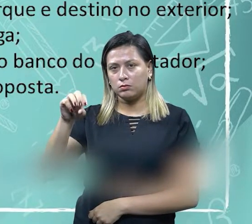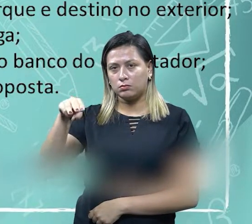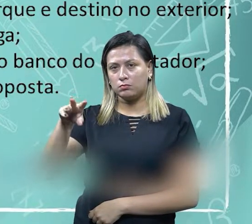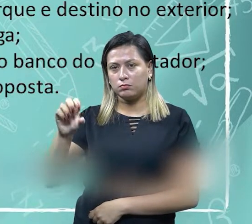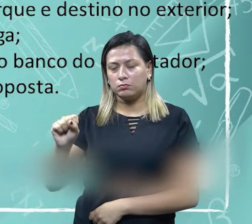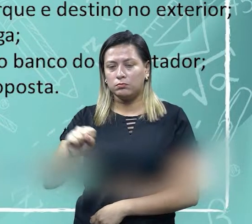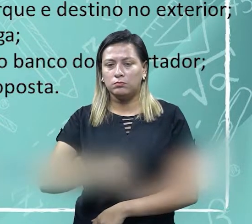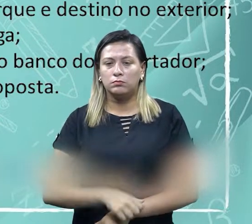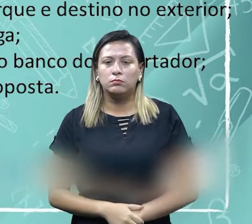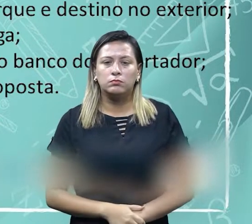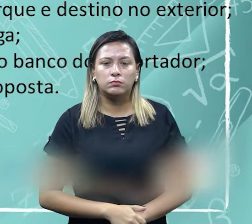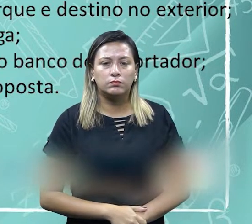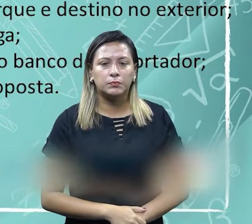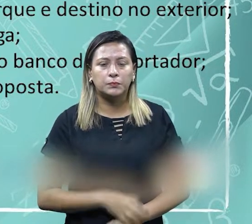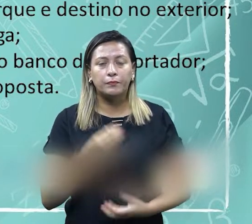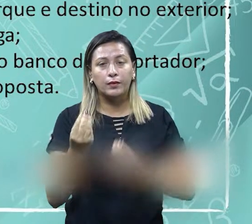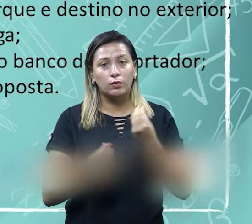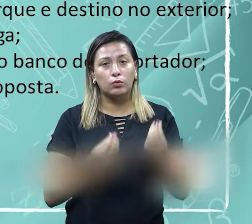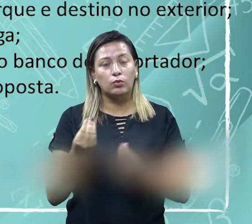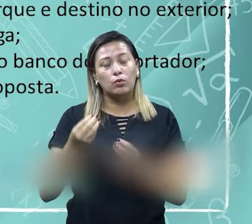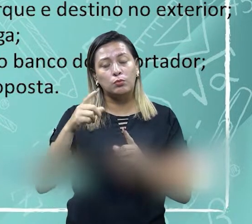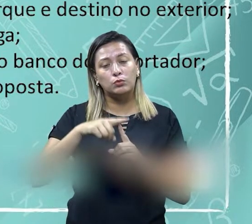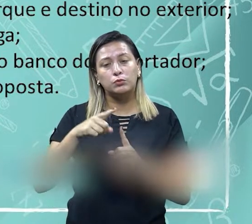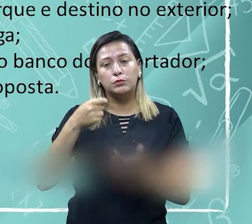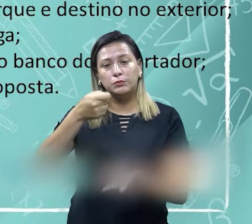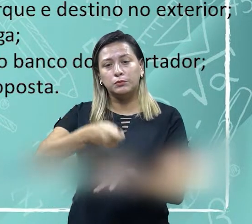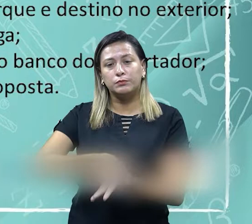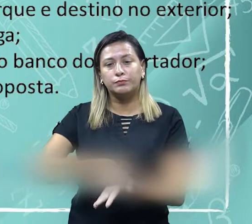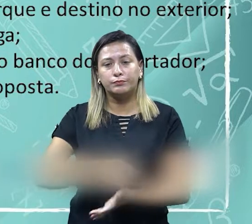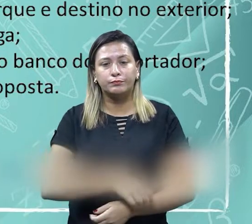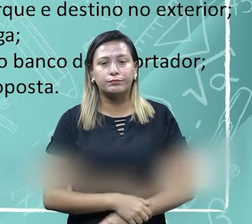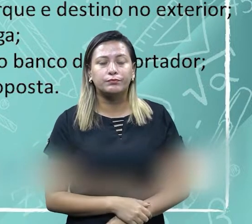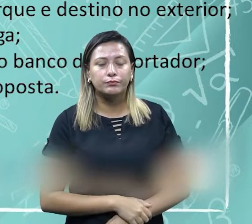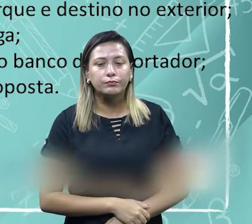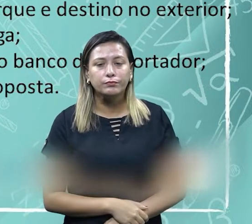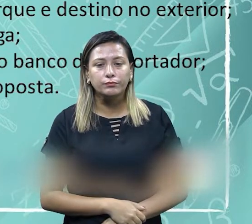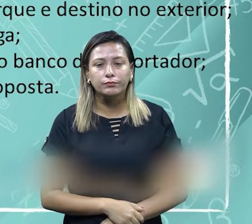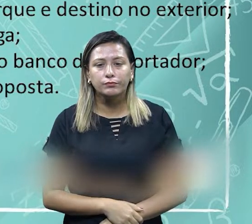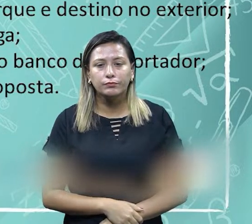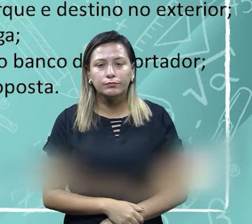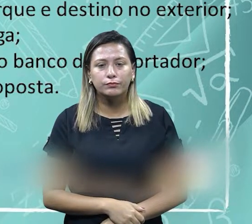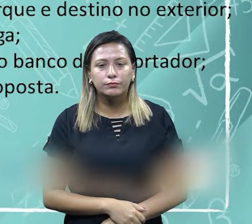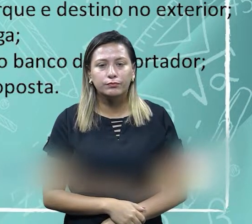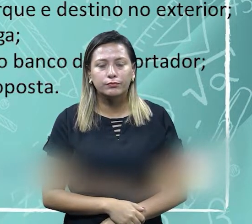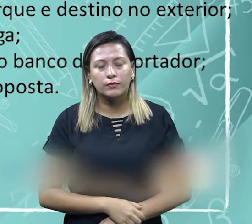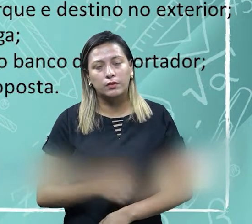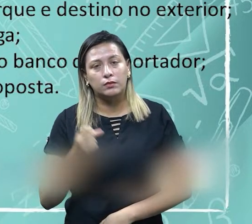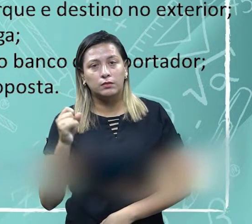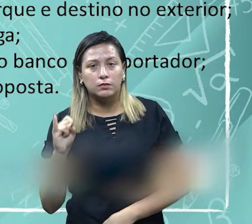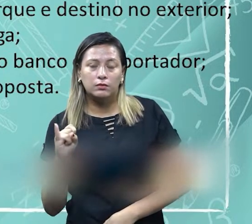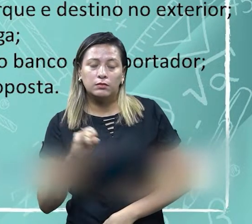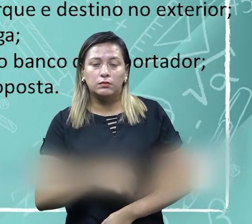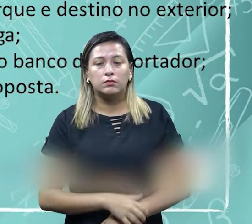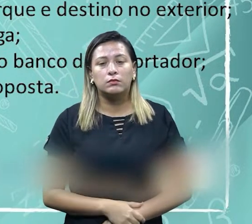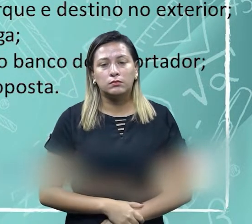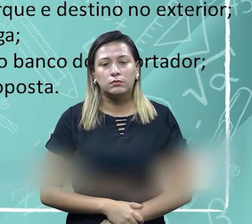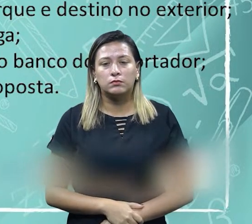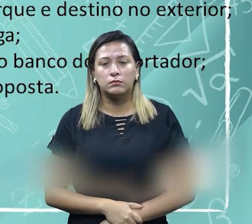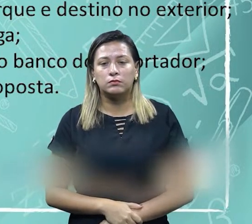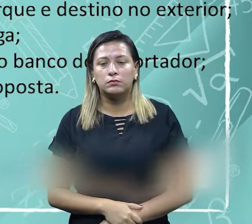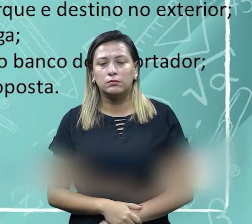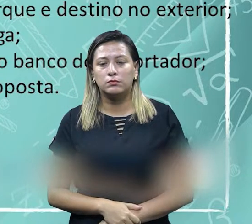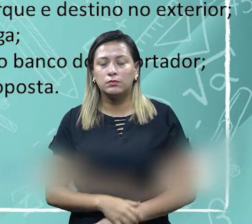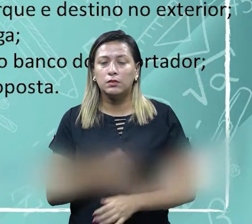Incoterms, perdão. As condições de pagamento, a forma de pagamento, eu vou até falando sobre se o pagamento vai ser